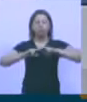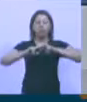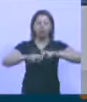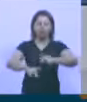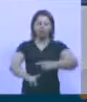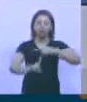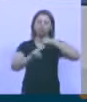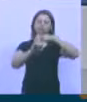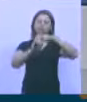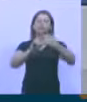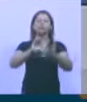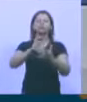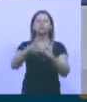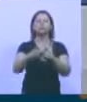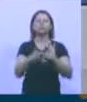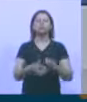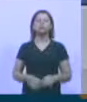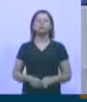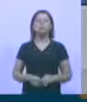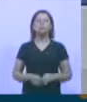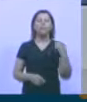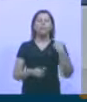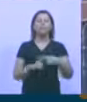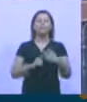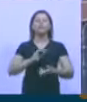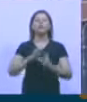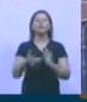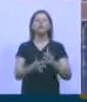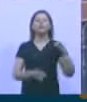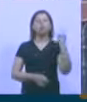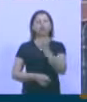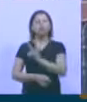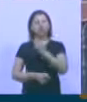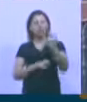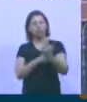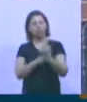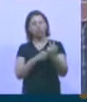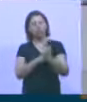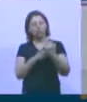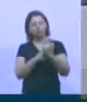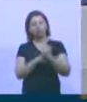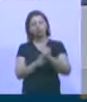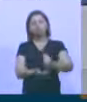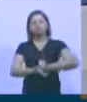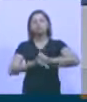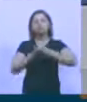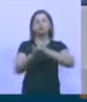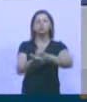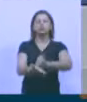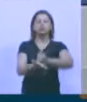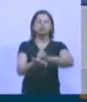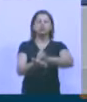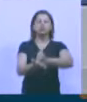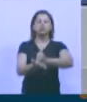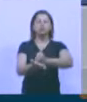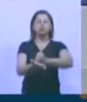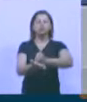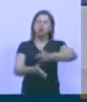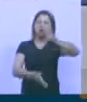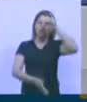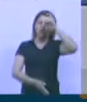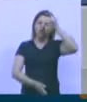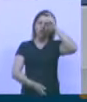Cristo. Christ is our defender. Cristo é o nosso defensor. Satan is accusing us. O